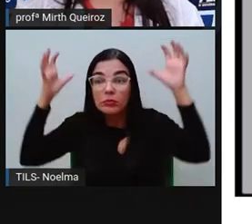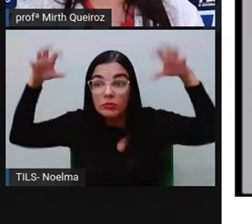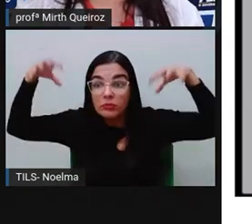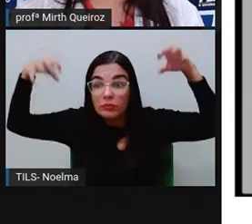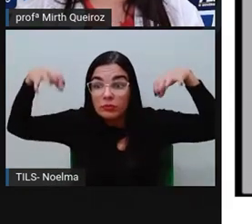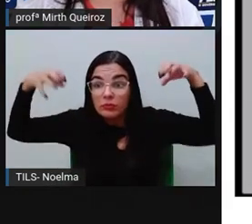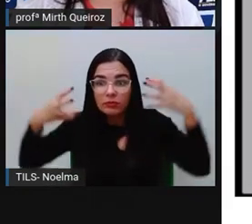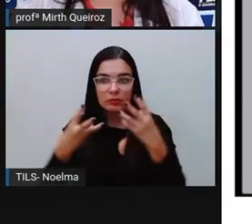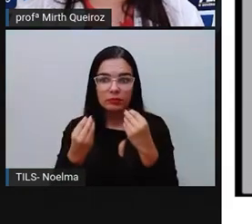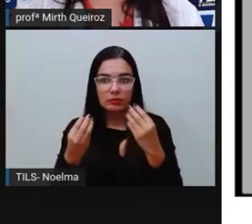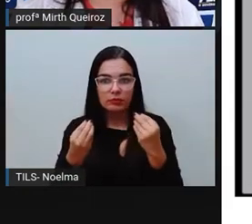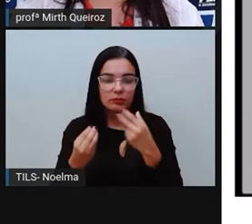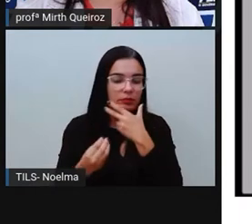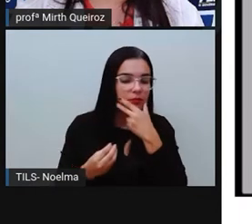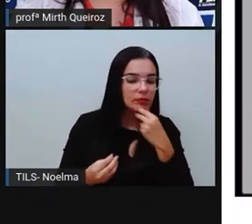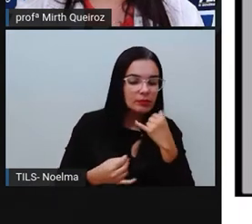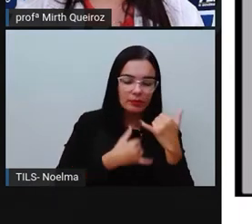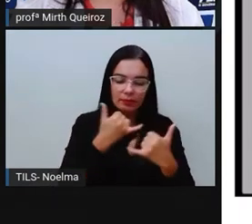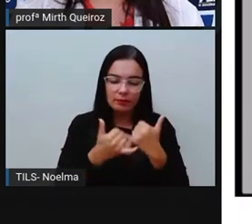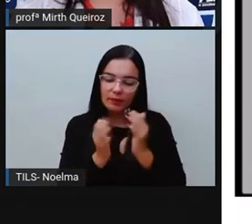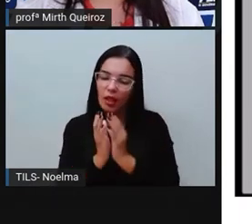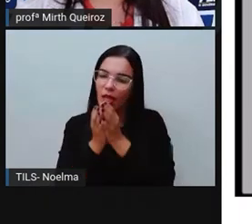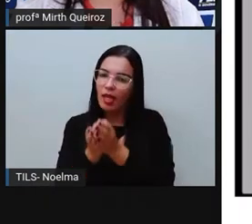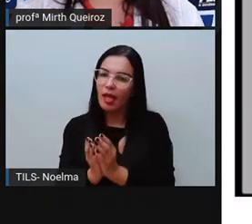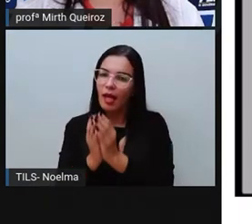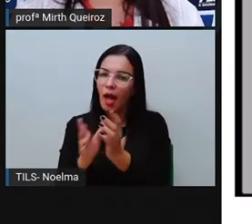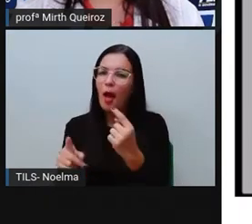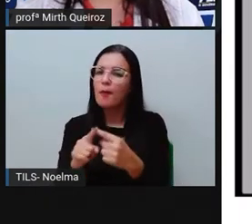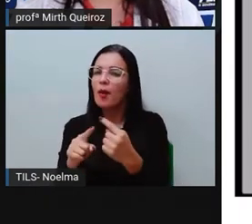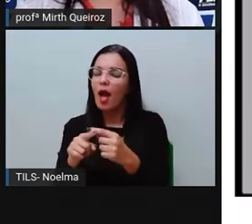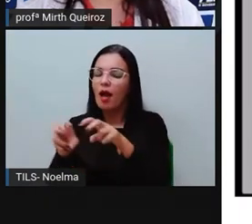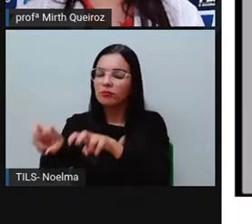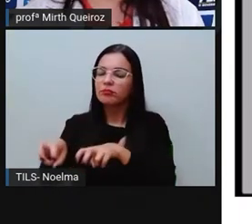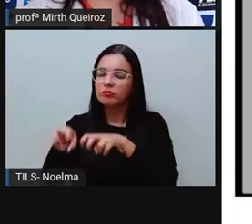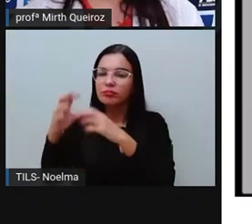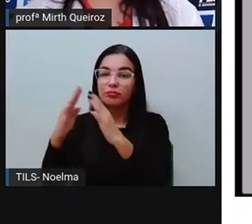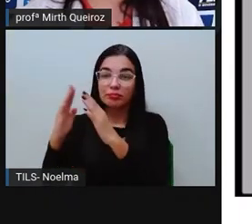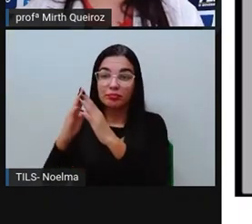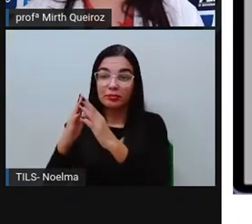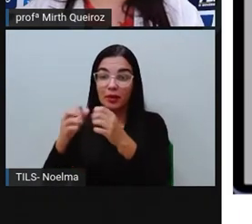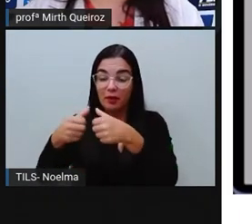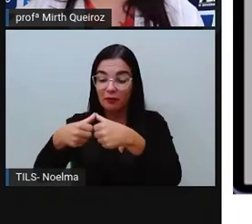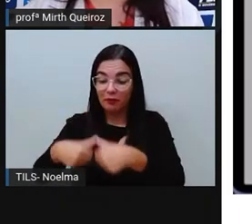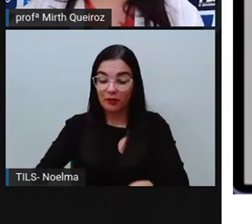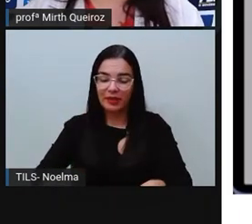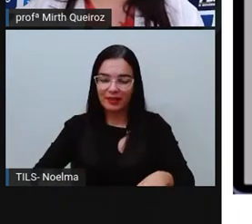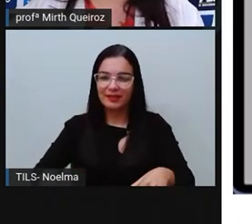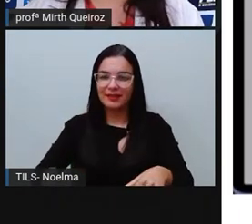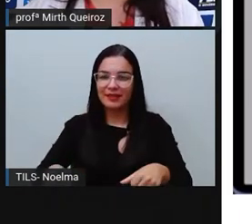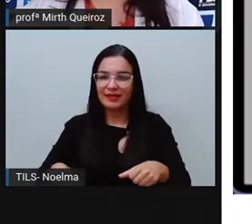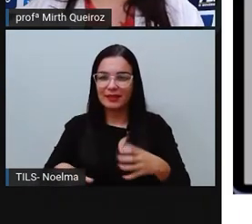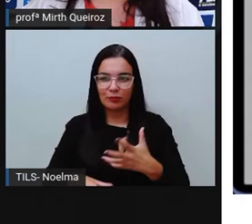o Chico brinca de barco, porque a chácara vira charco.